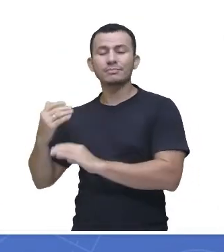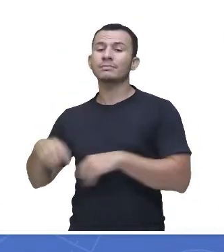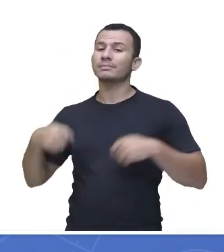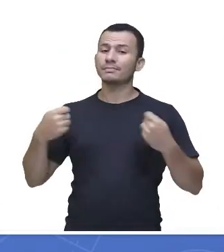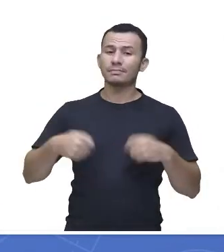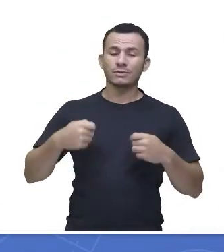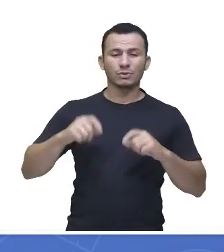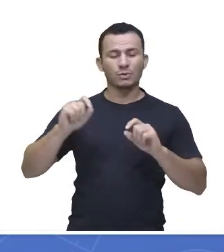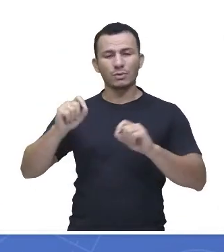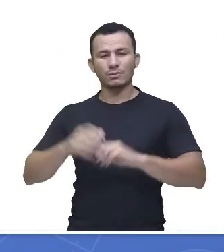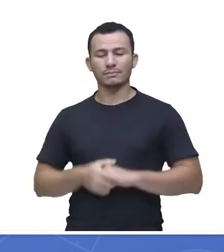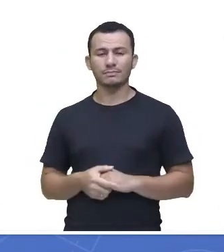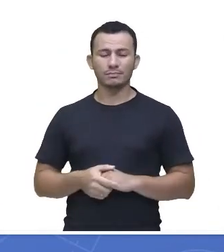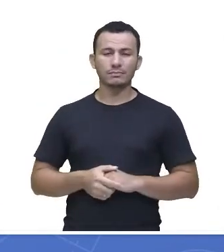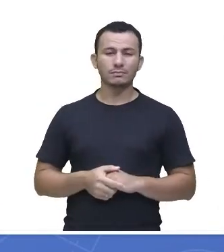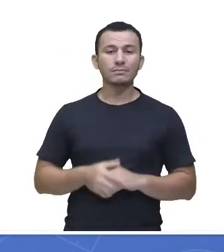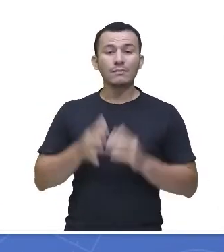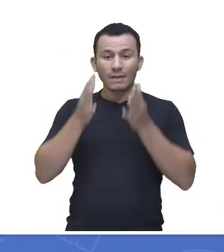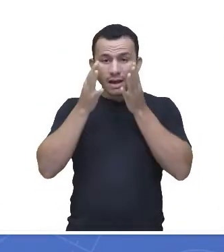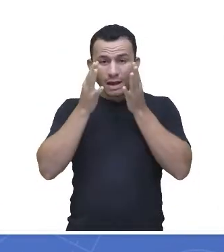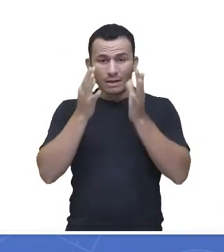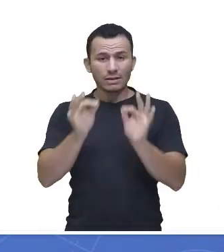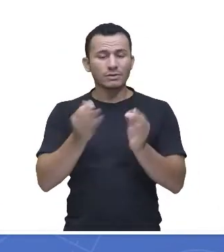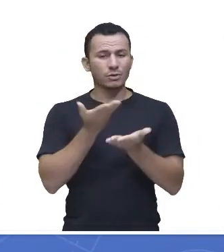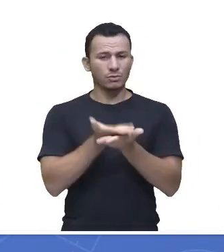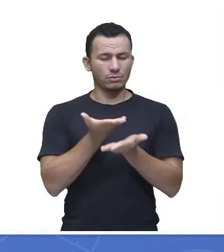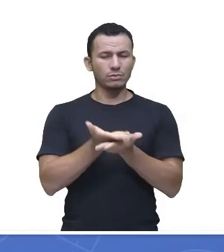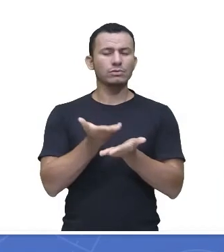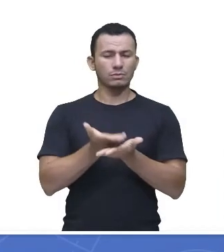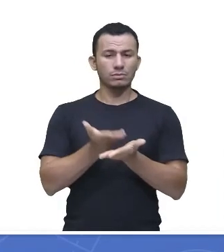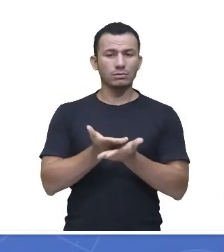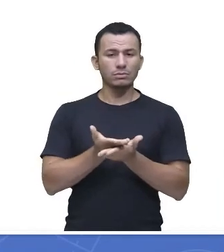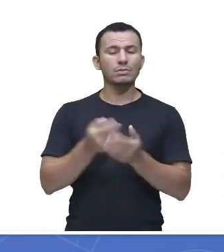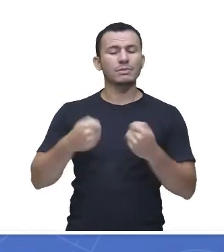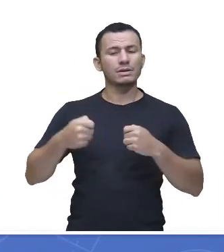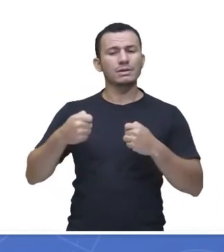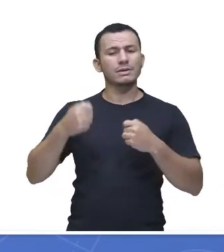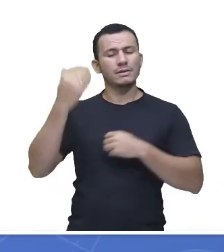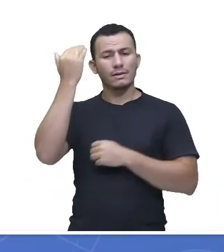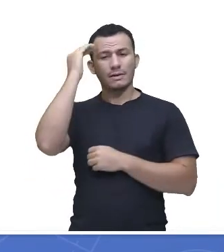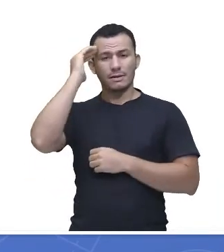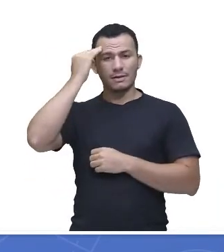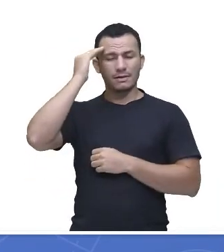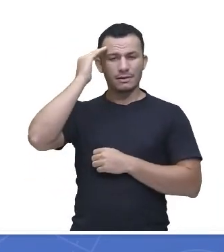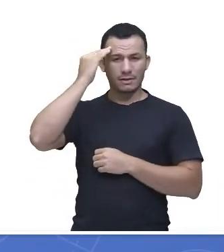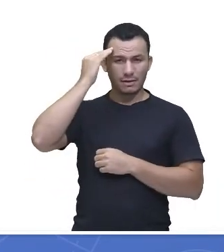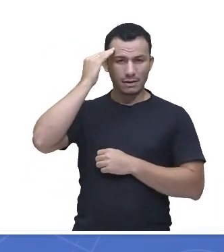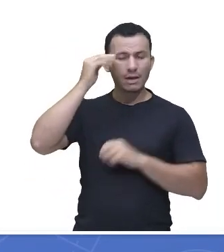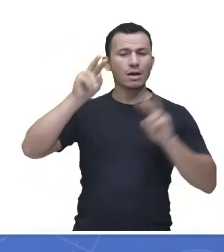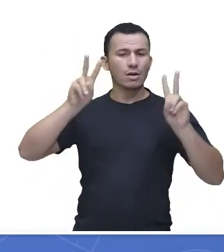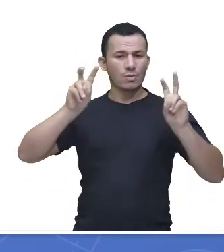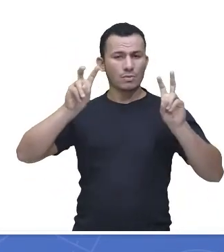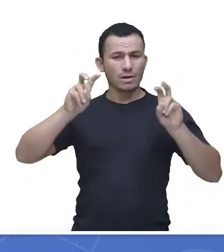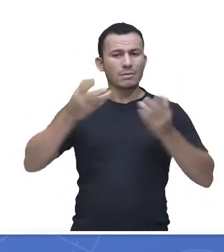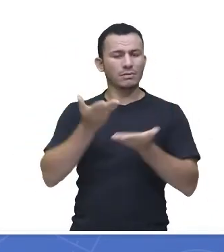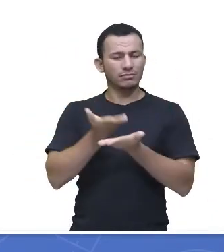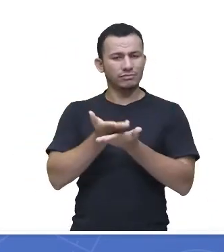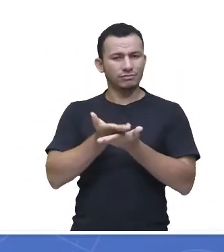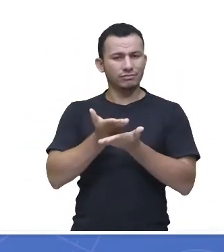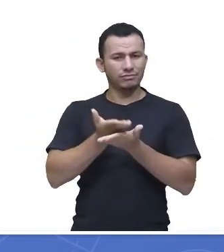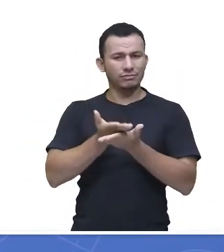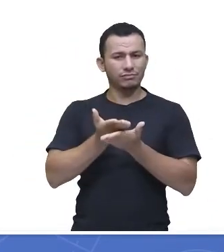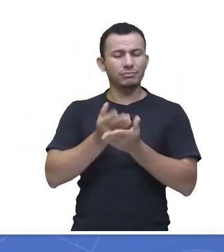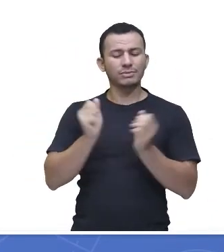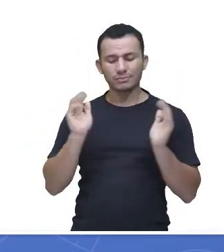necessidade de, além de prestar atenção na aula, né, compreender a aula que foi dada nesse momento, você tem que